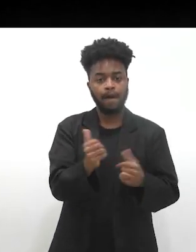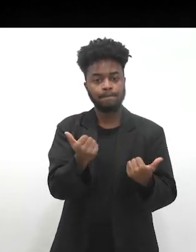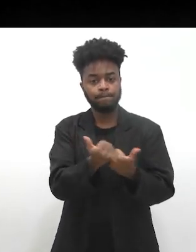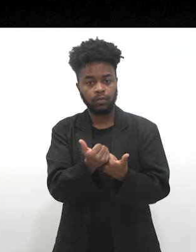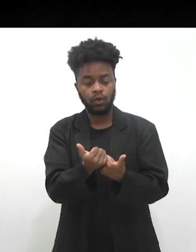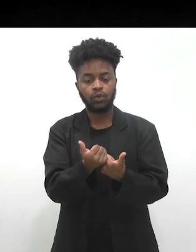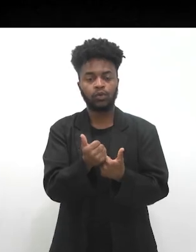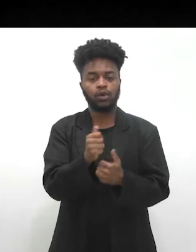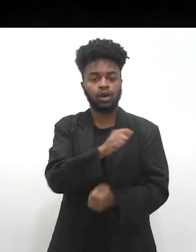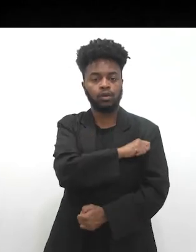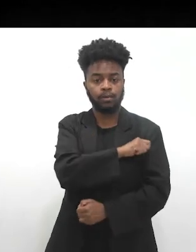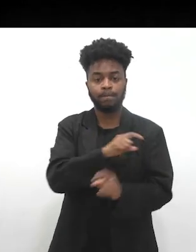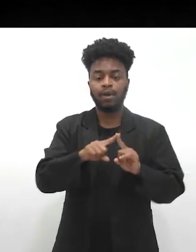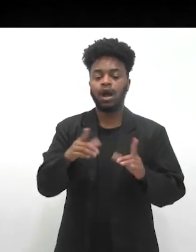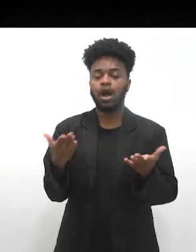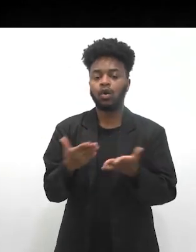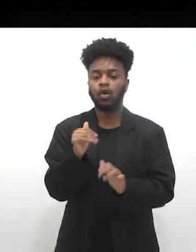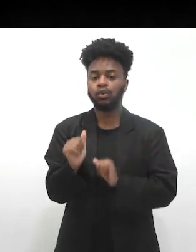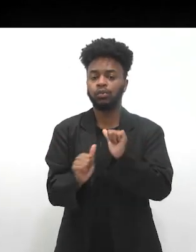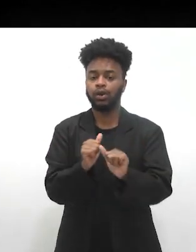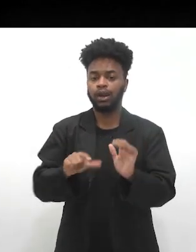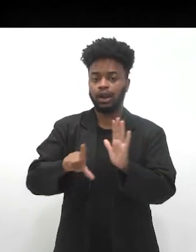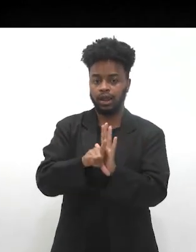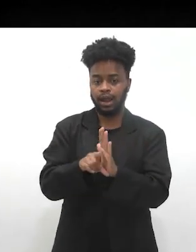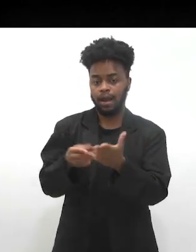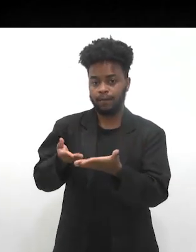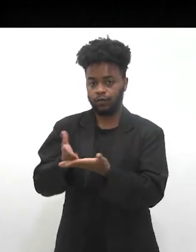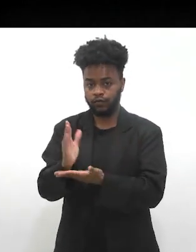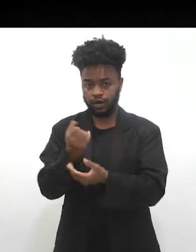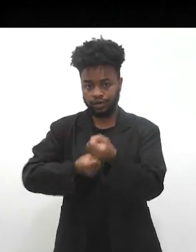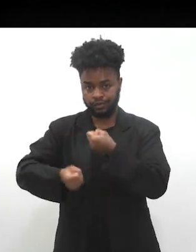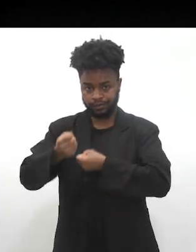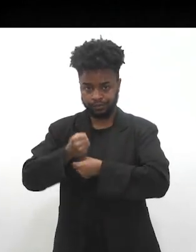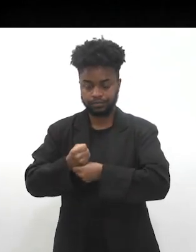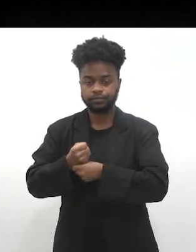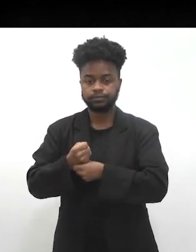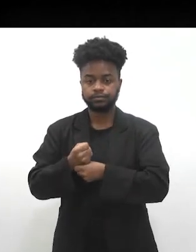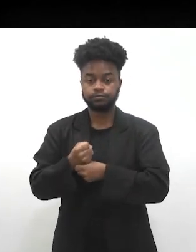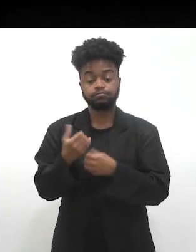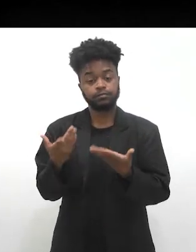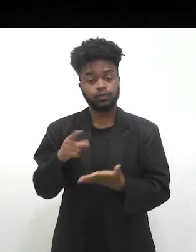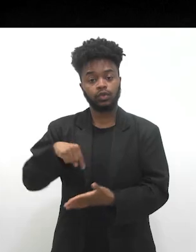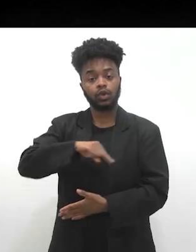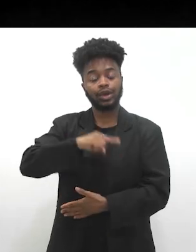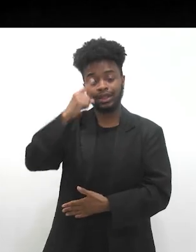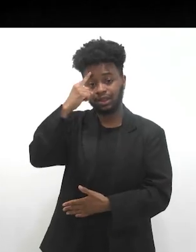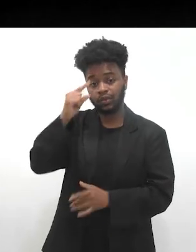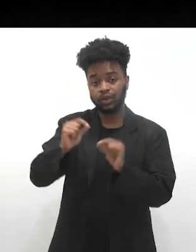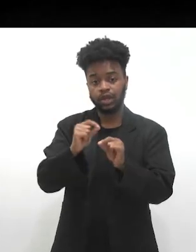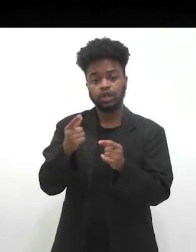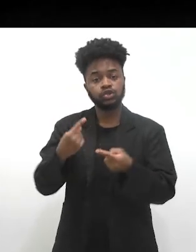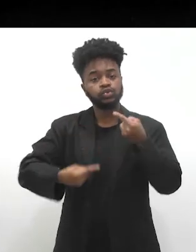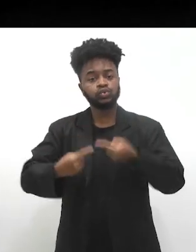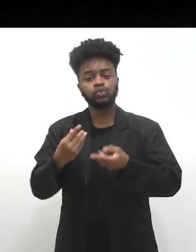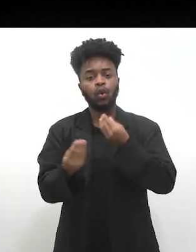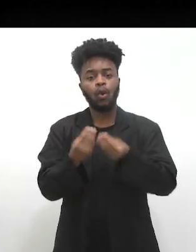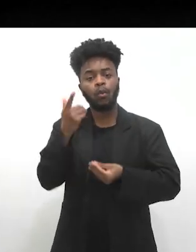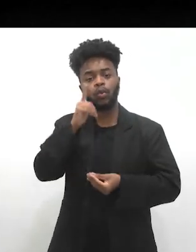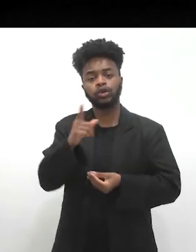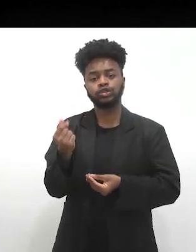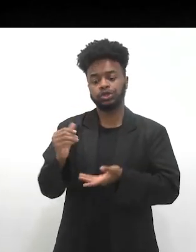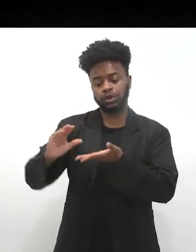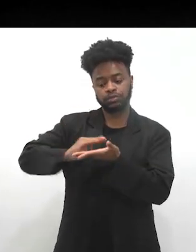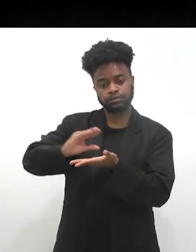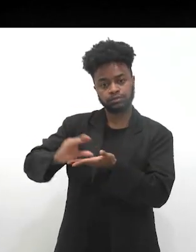que agora está se transformando em lei. Essa lei foi aprovada ano passado, e a ideia agora é discutir de onde é que vai vir a